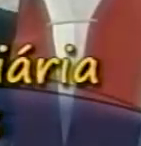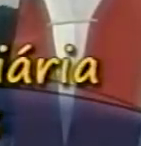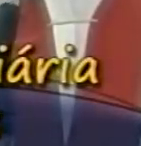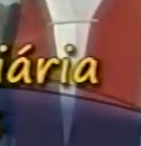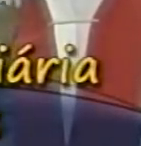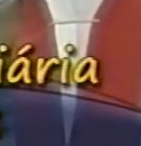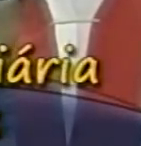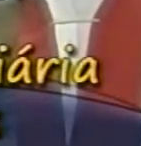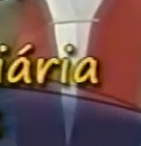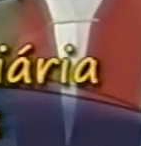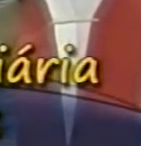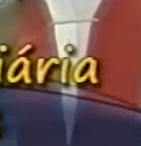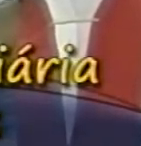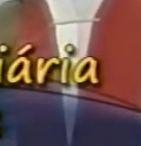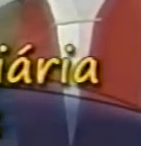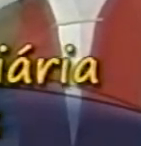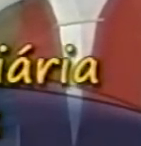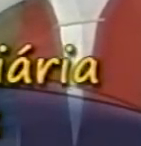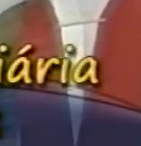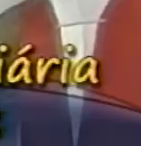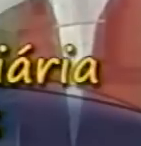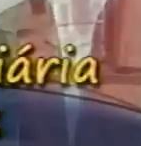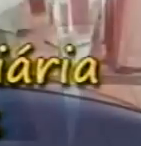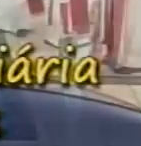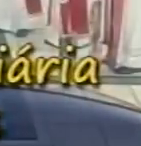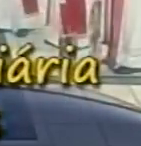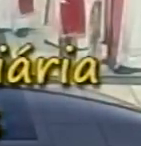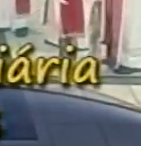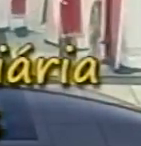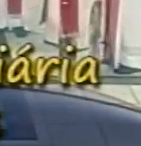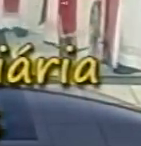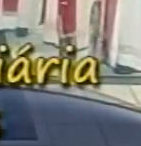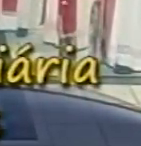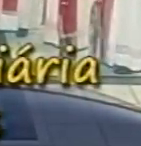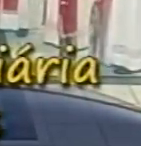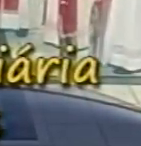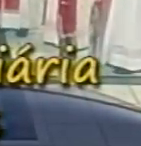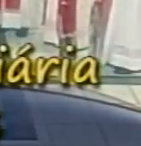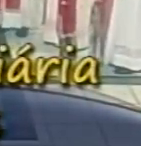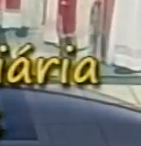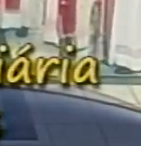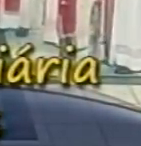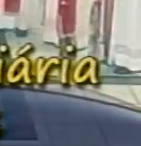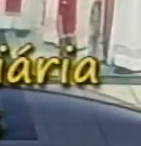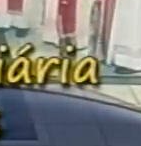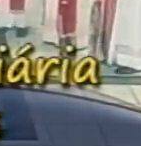um grande bem para quem deseja estar diariamente junto de Deus.